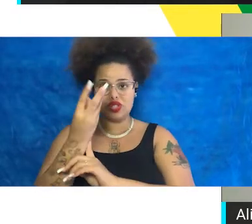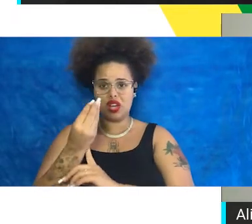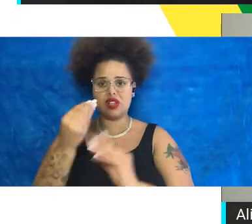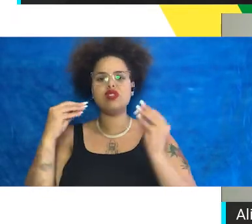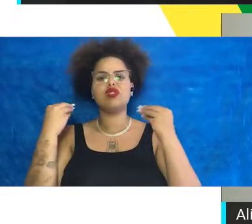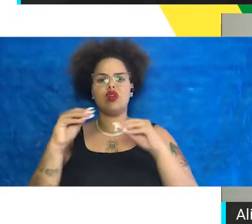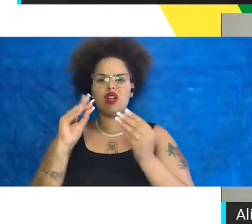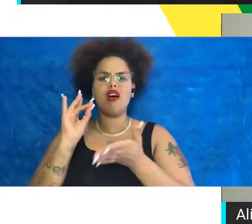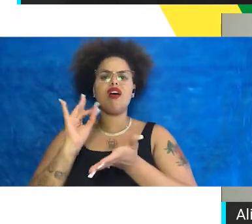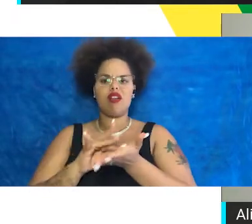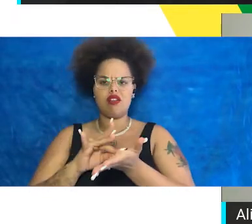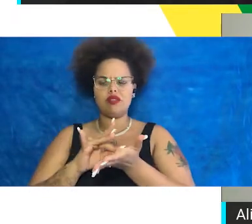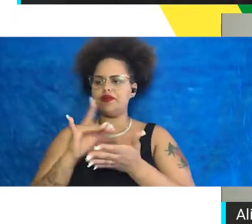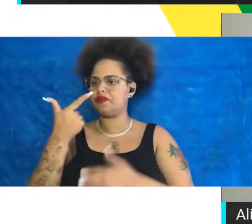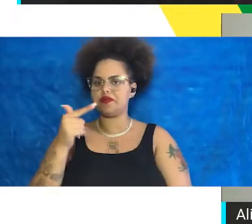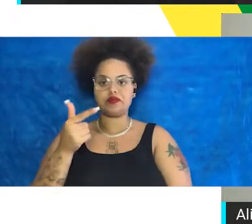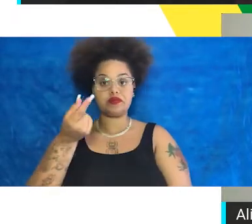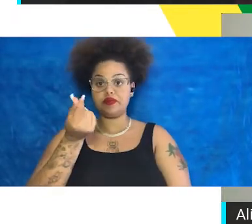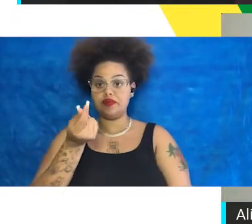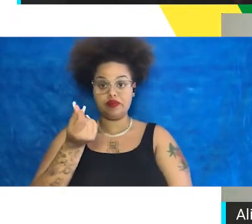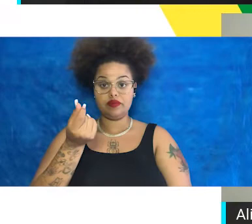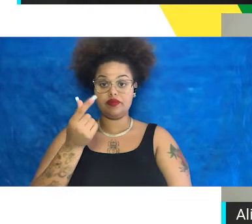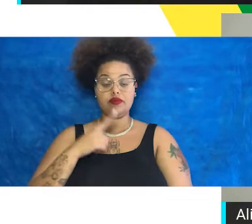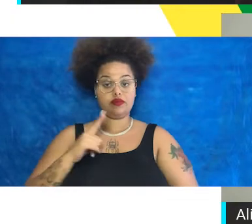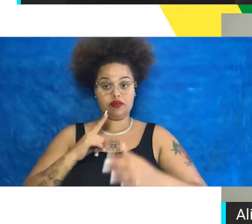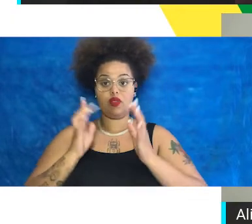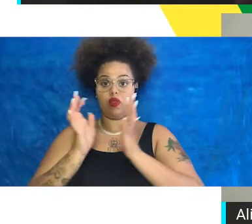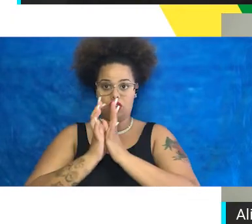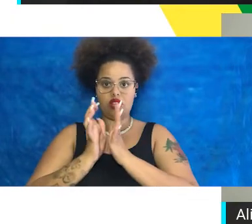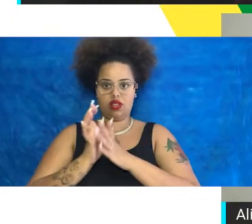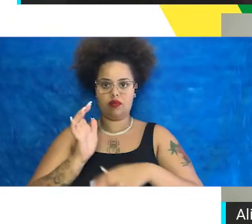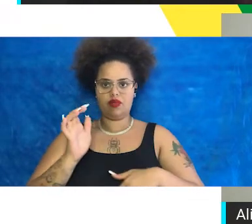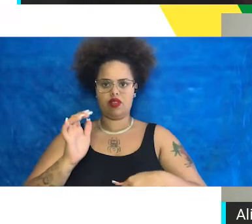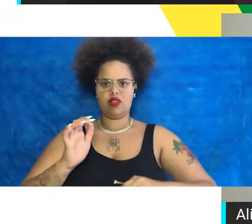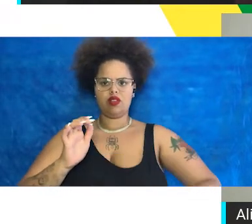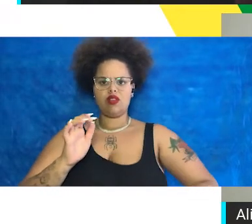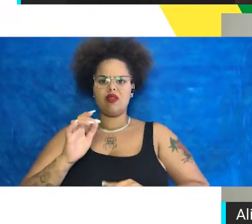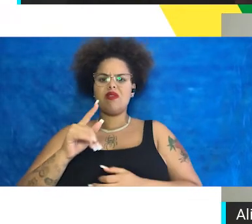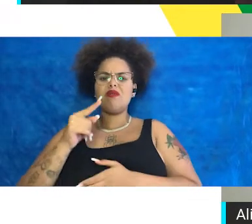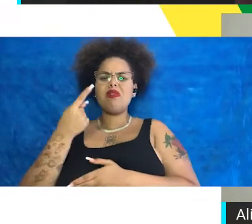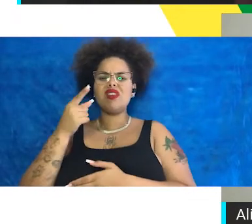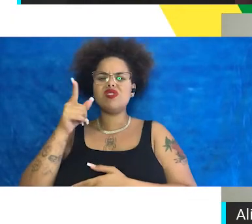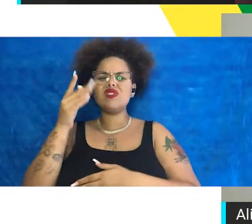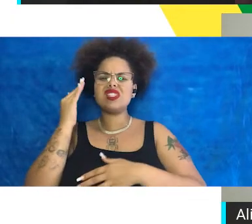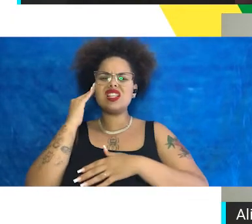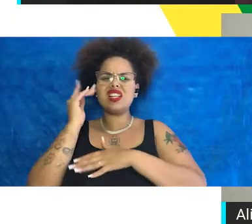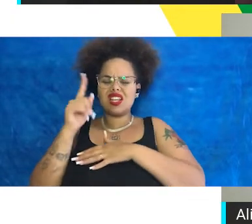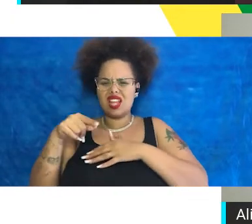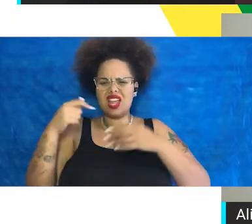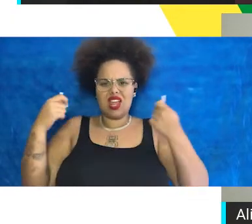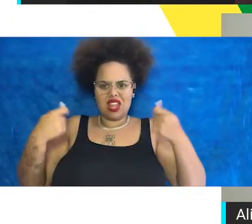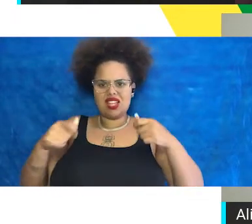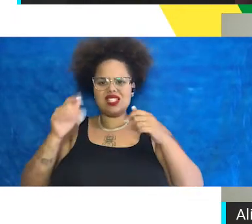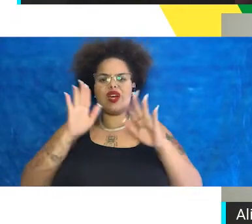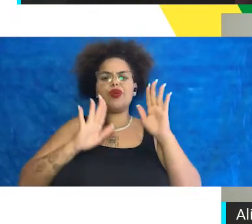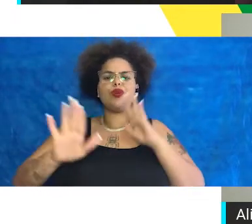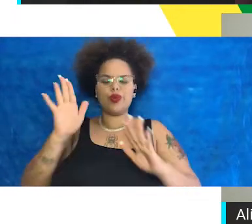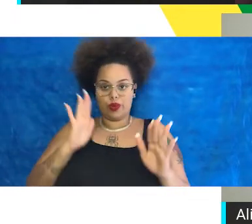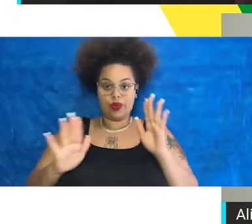colocar real aqui. A gente não tem dinheiro para ter uma equipe inteira. Mas já de você entender que é necessário um